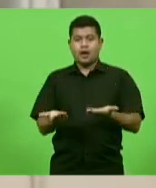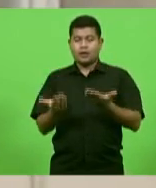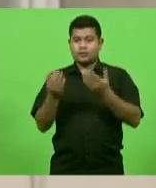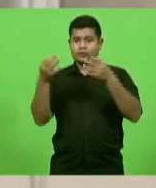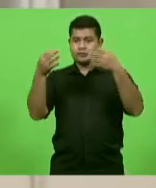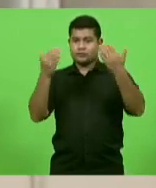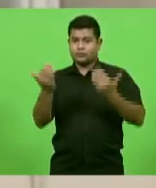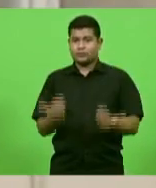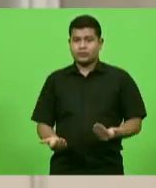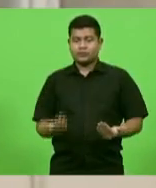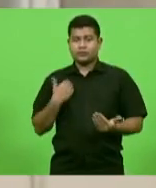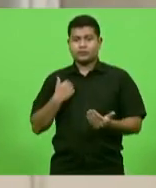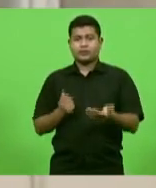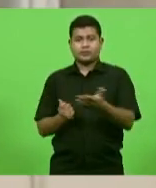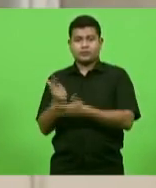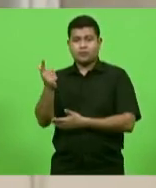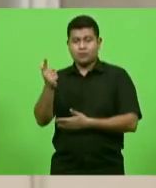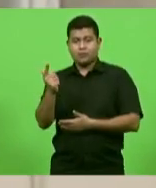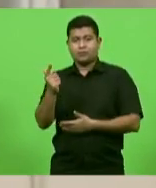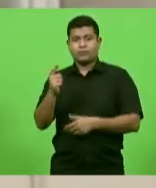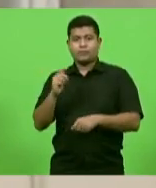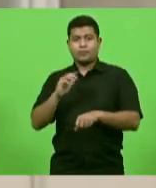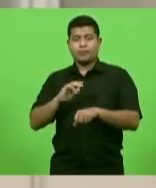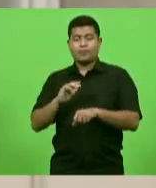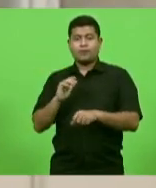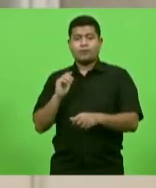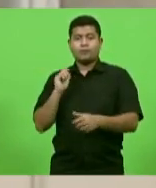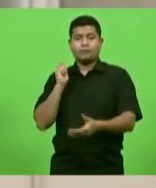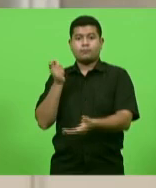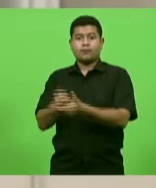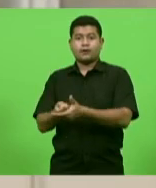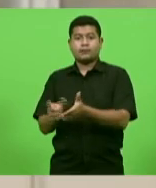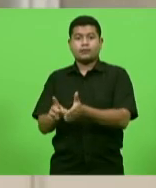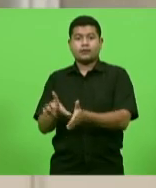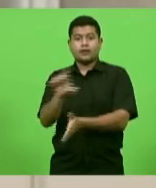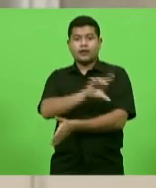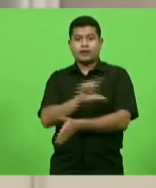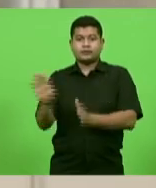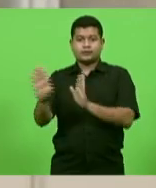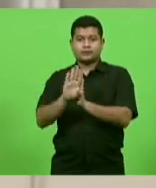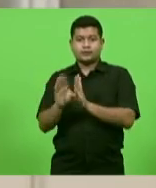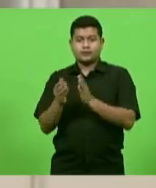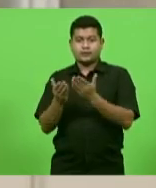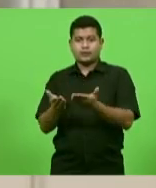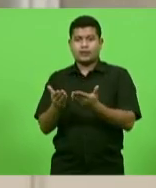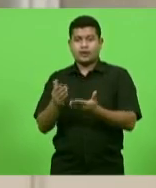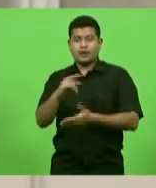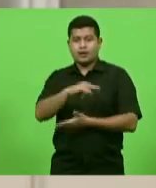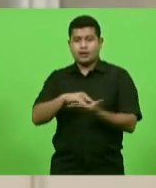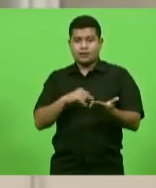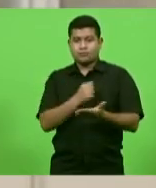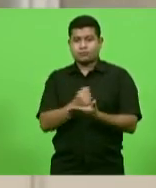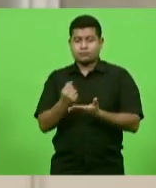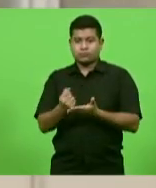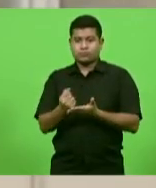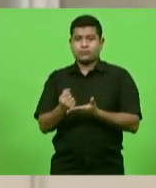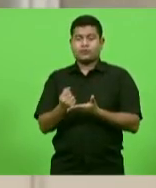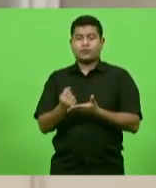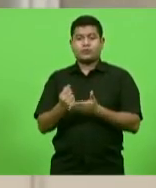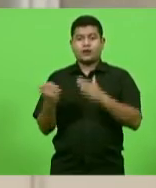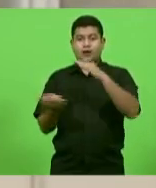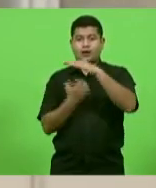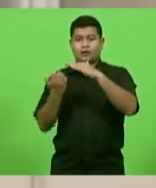sobre aquisição de bens com pagamento antecipado mediante o contrato firmado com a empresa